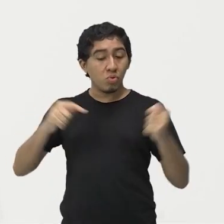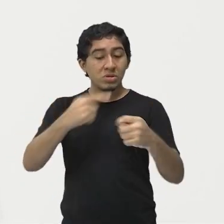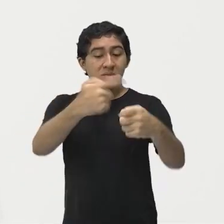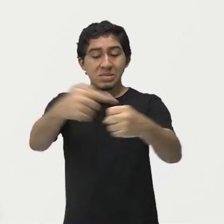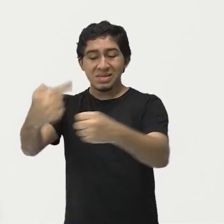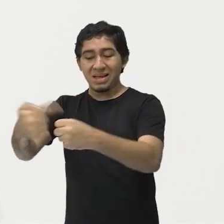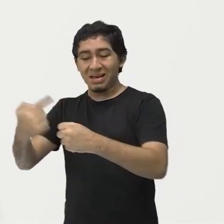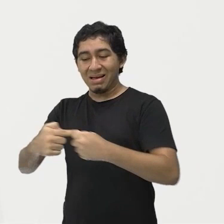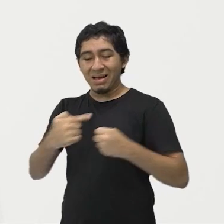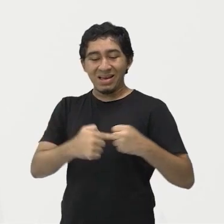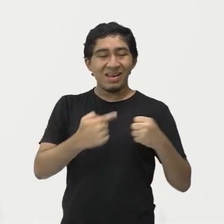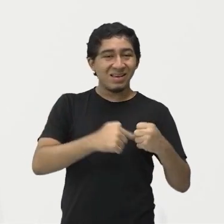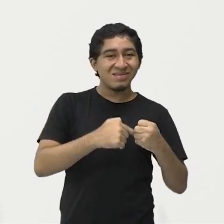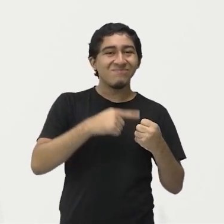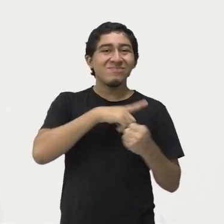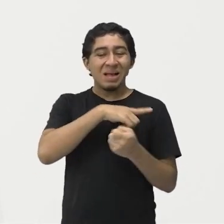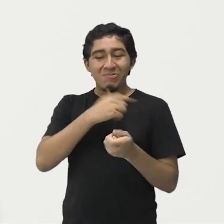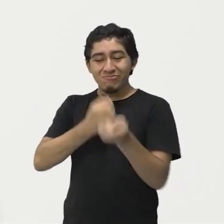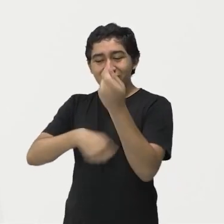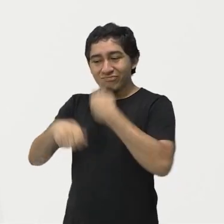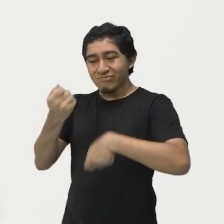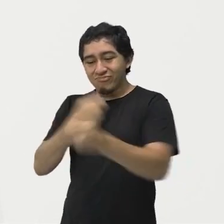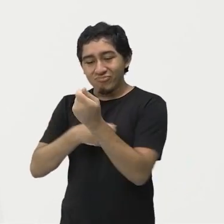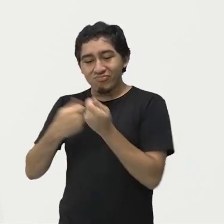economicamente e isso acabaria deixando-as